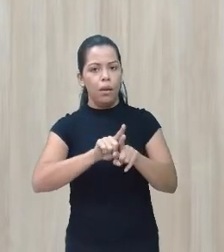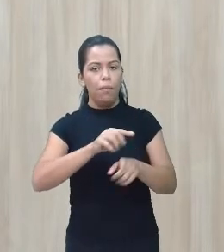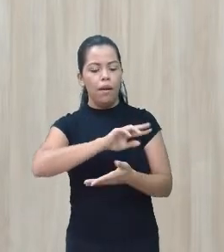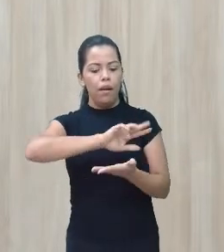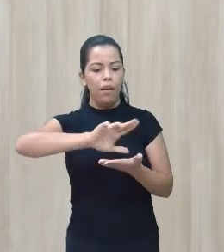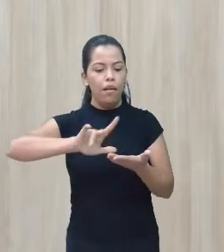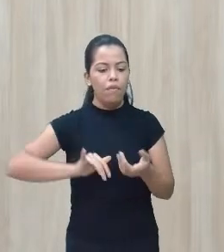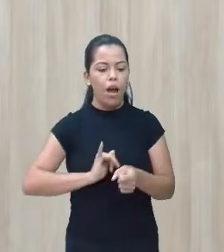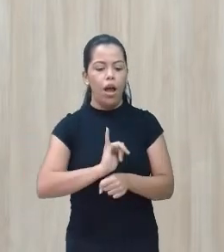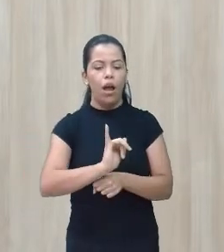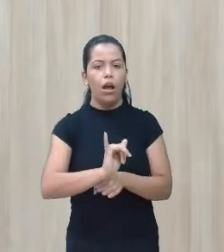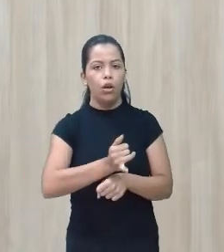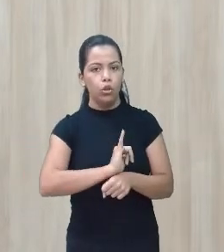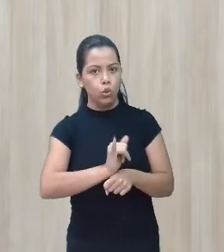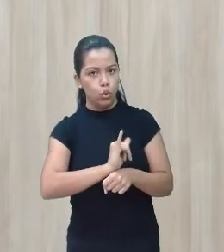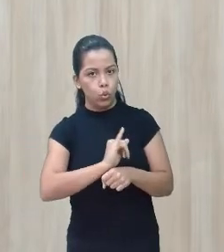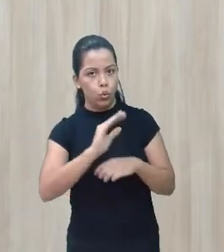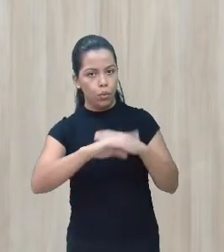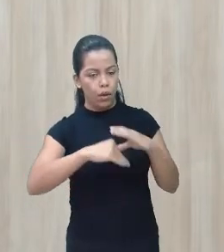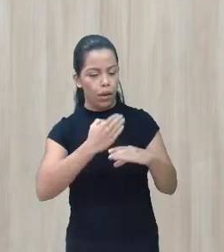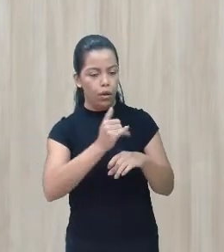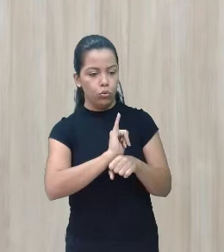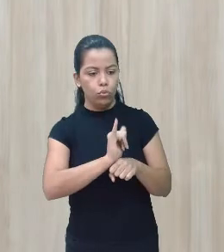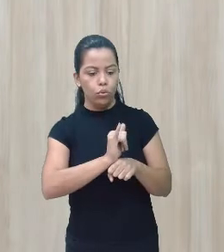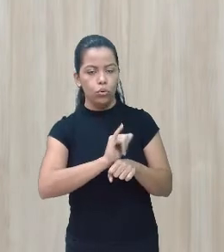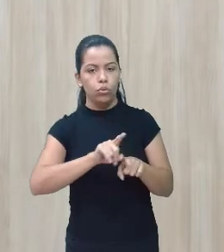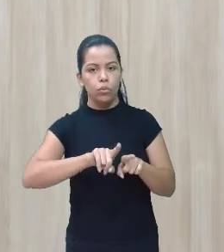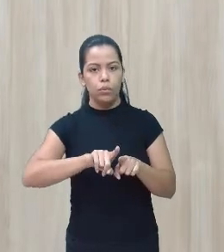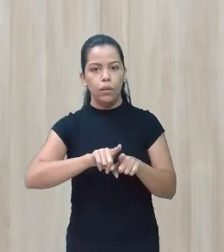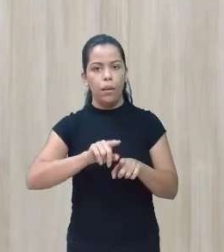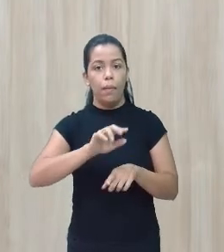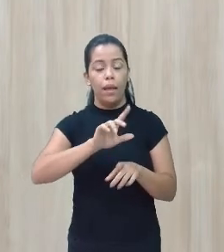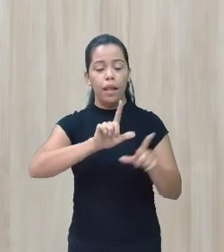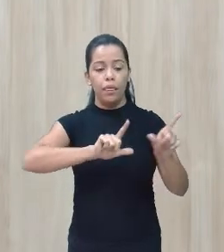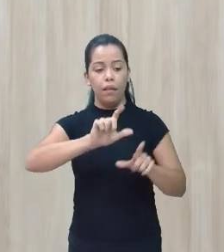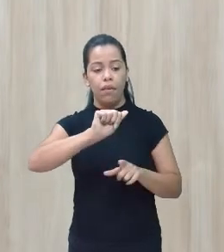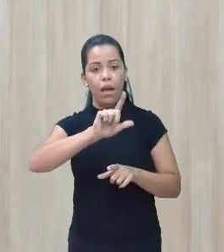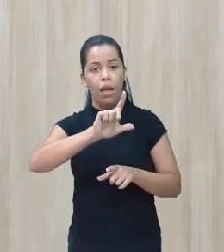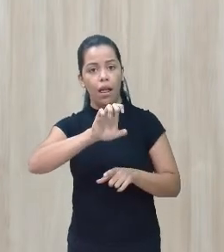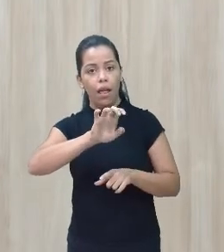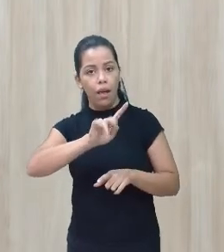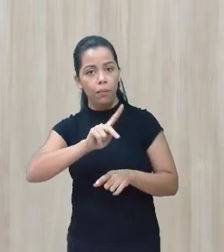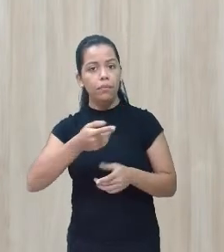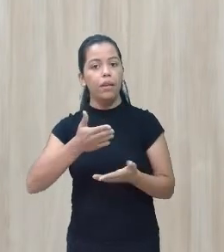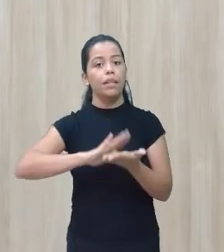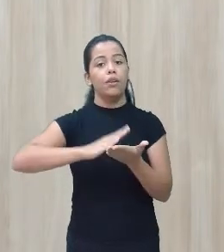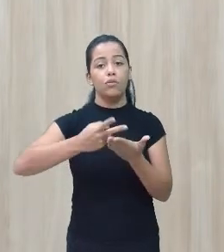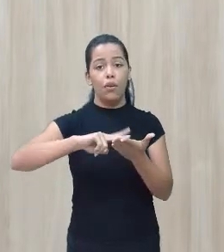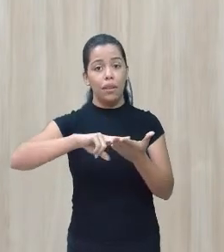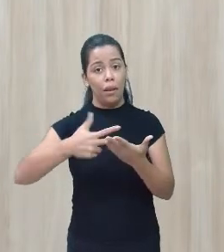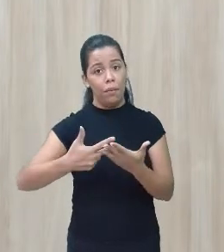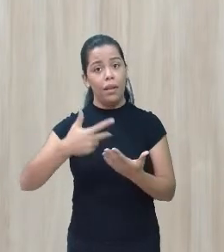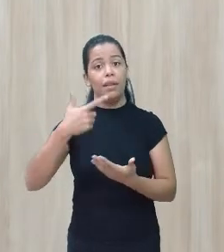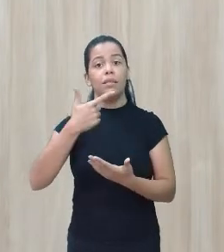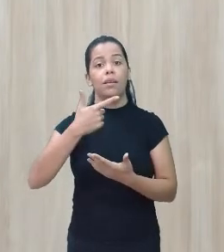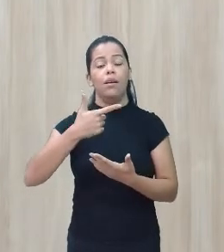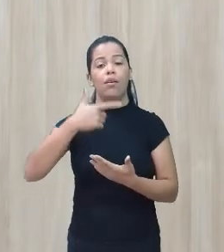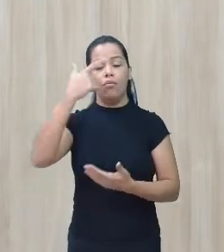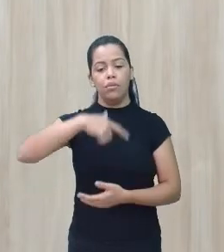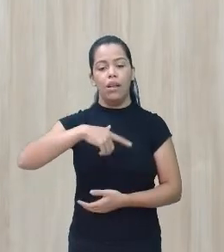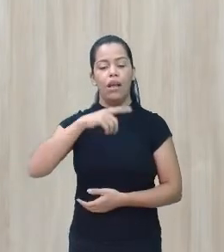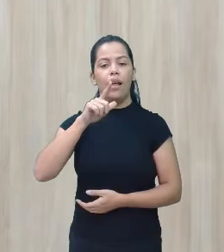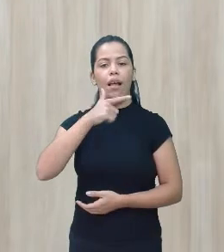Educa Recife e o nosso canal no YouTube. A aula de hoje será traduzida pela nossa intérprete de Libras, Laisa, tá